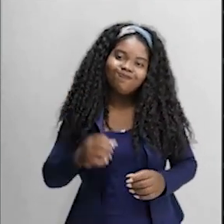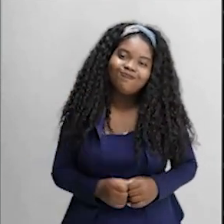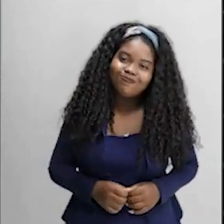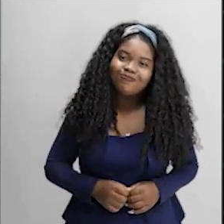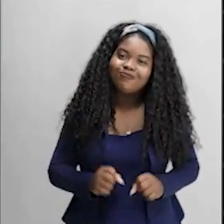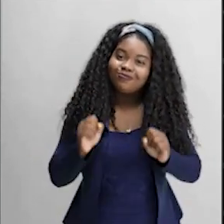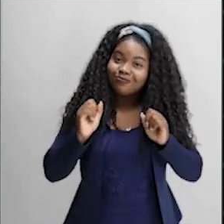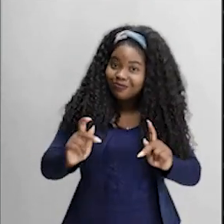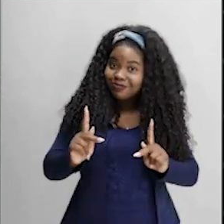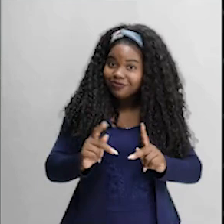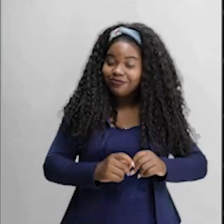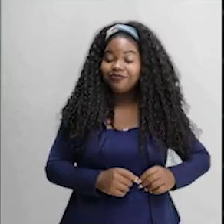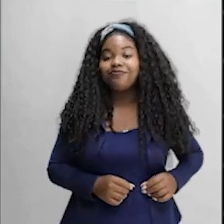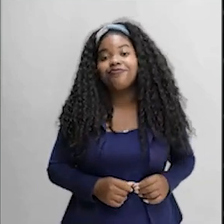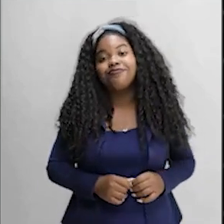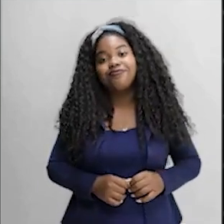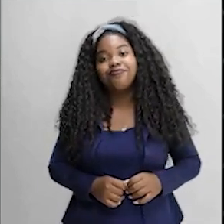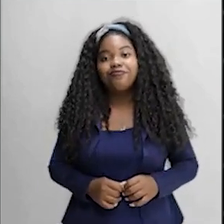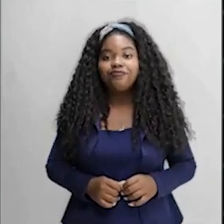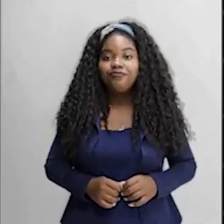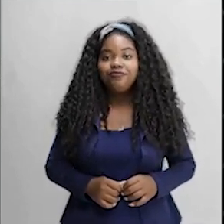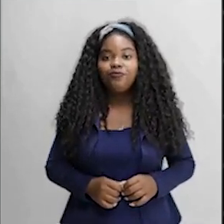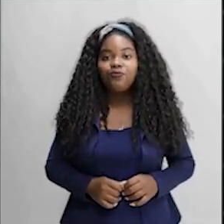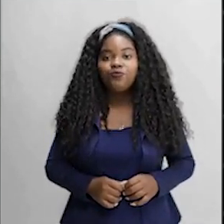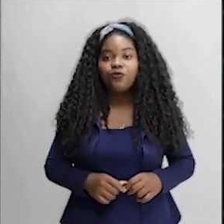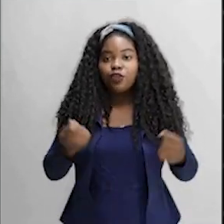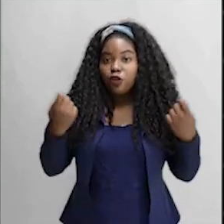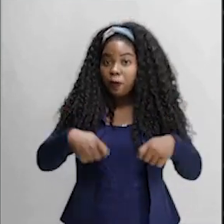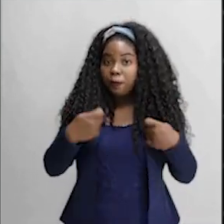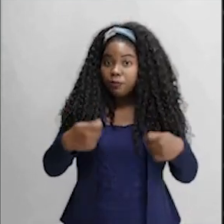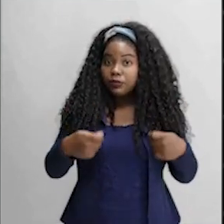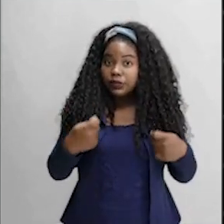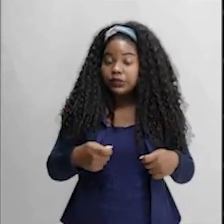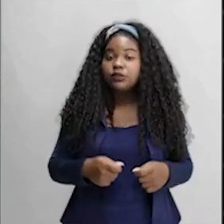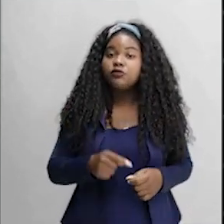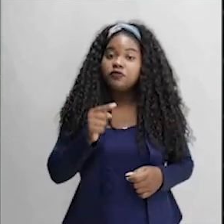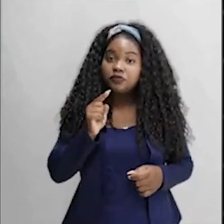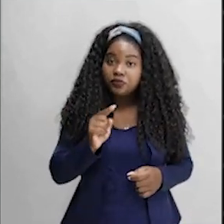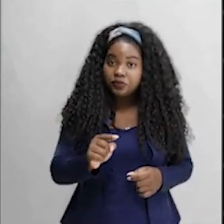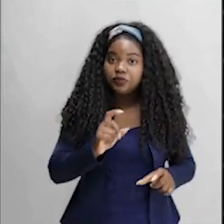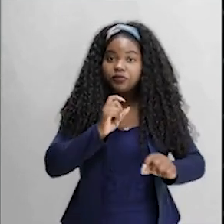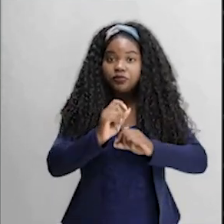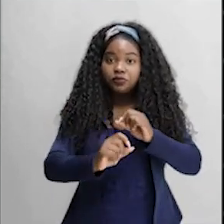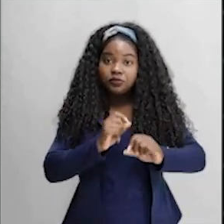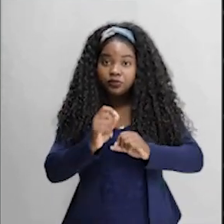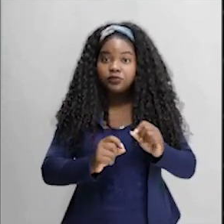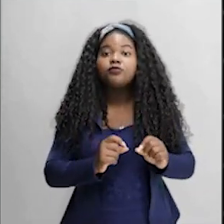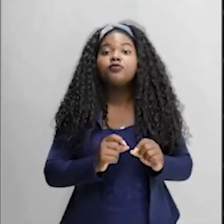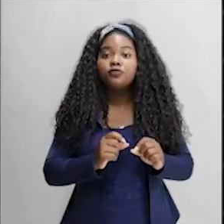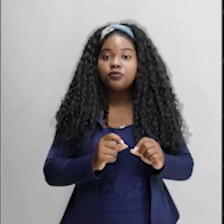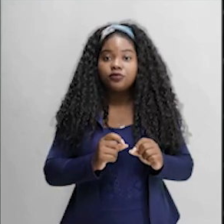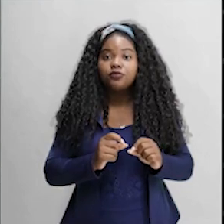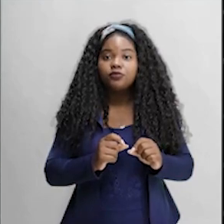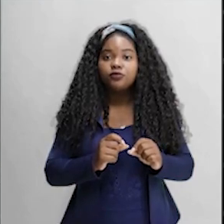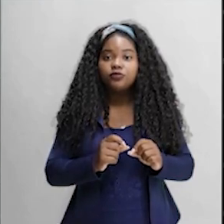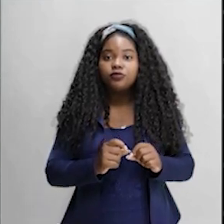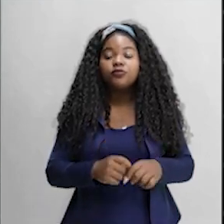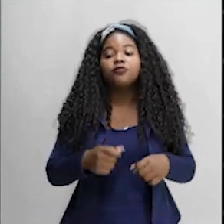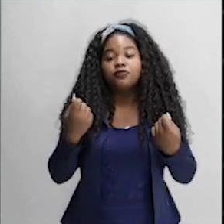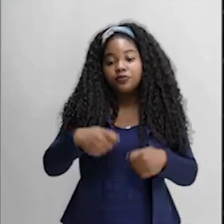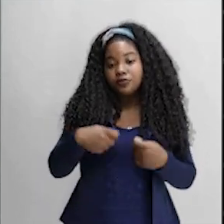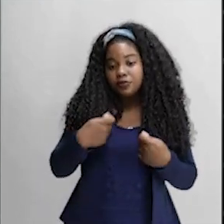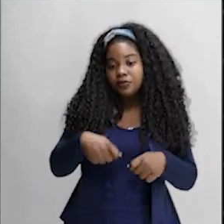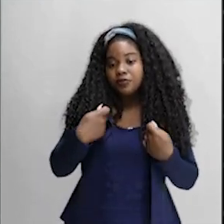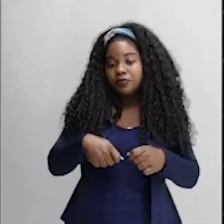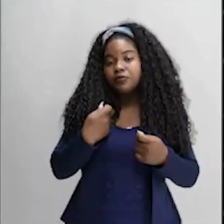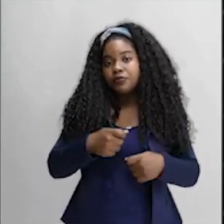conto aí com o teu compromisso. Certo? Eu conto aí com a tua grande participação, que é importante neste caso, fornecendo os meios